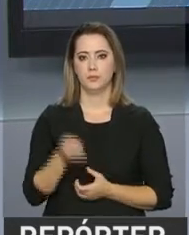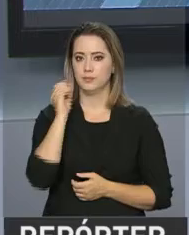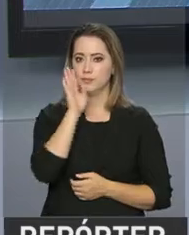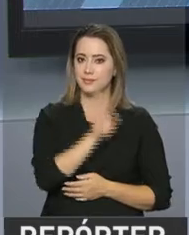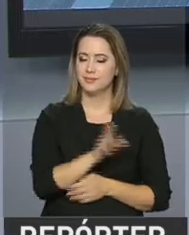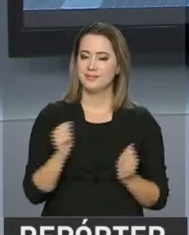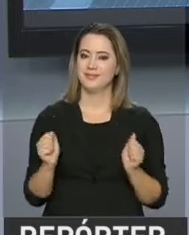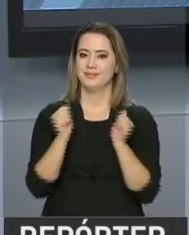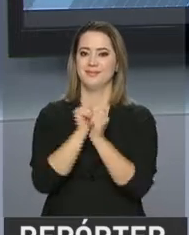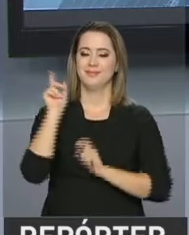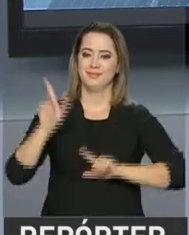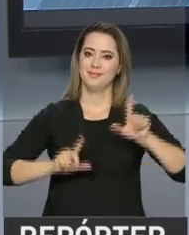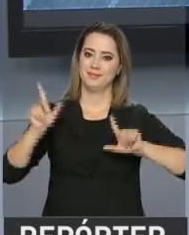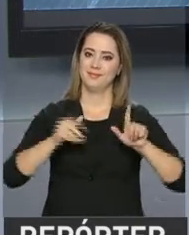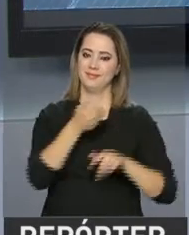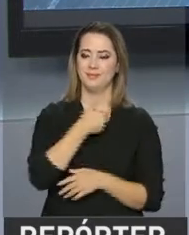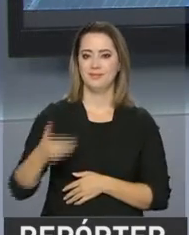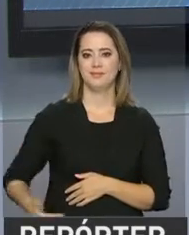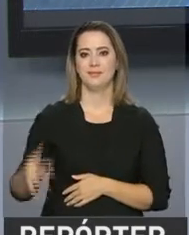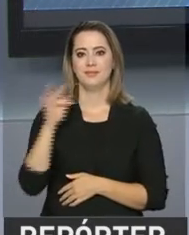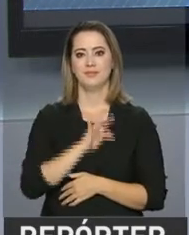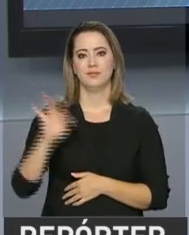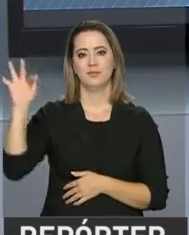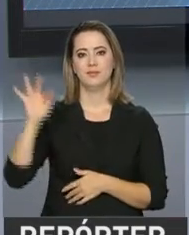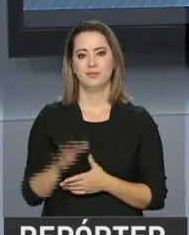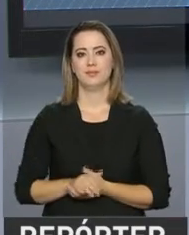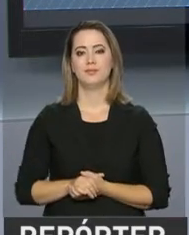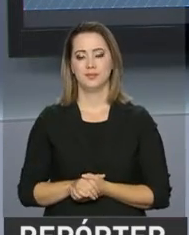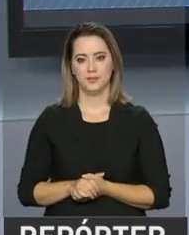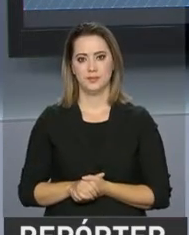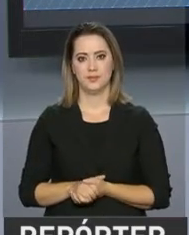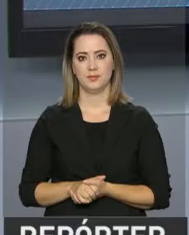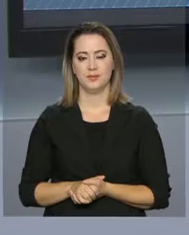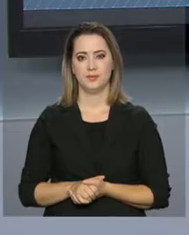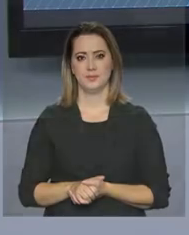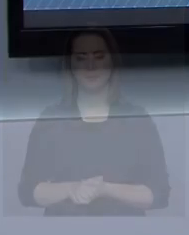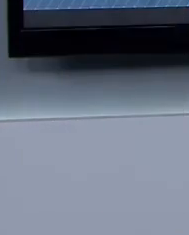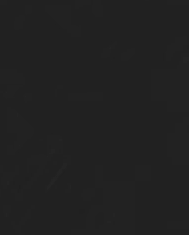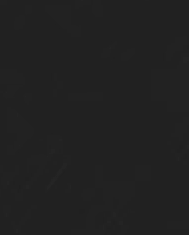Uma boa tarde para você e continue com a gente aqui na NBR, a TV do Governo Federal.